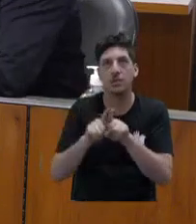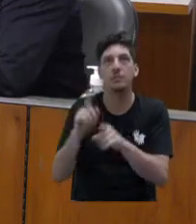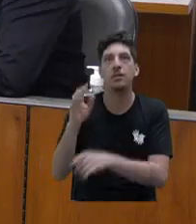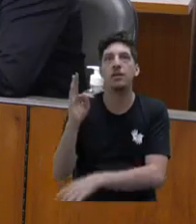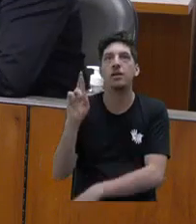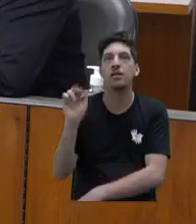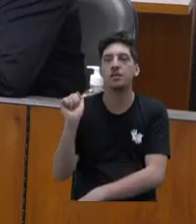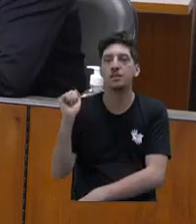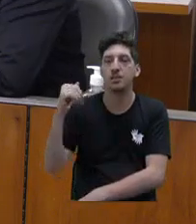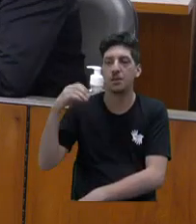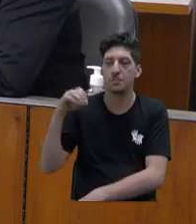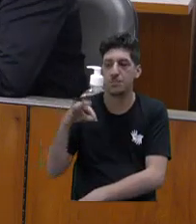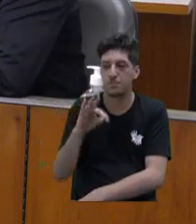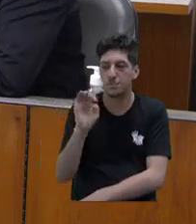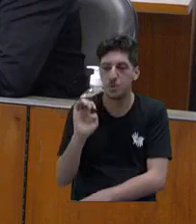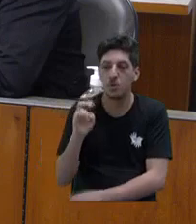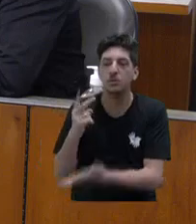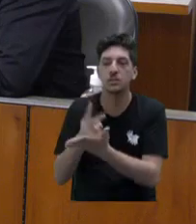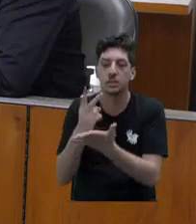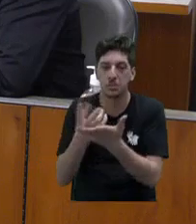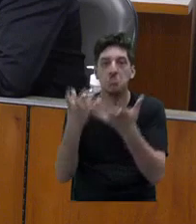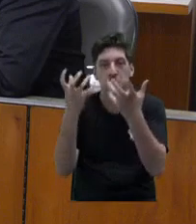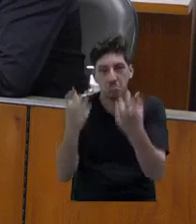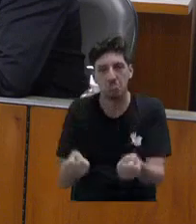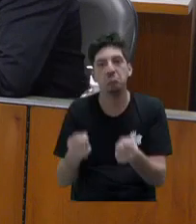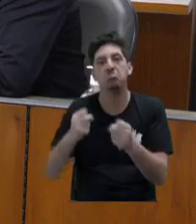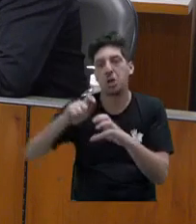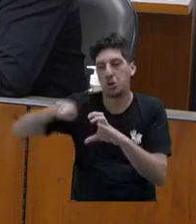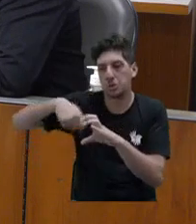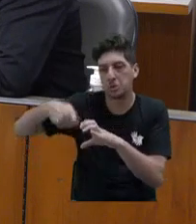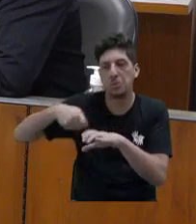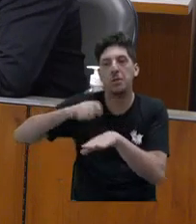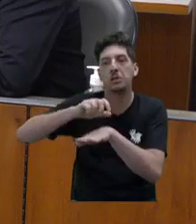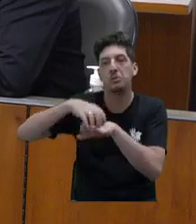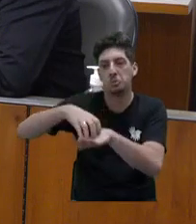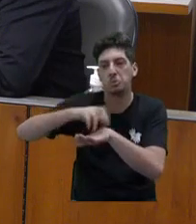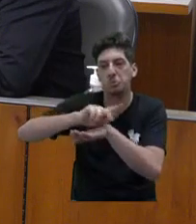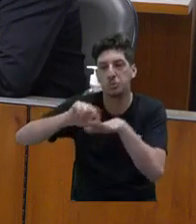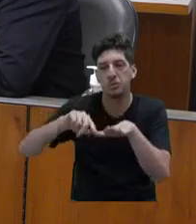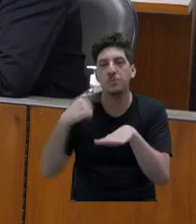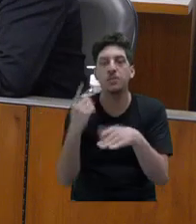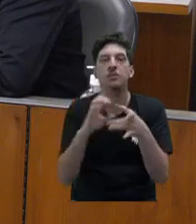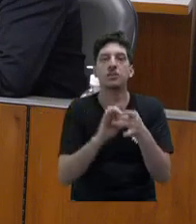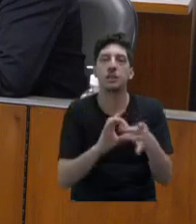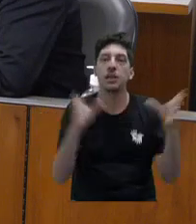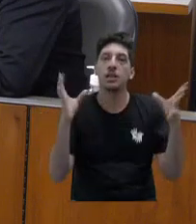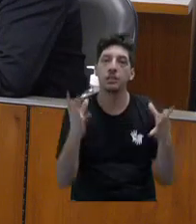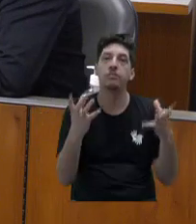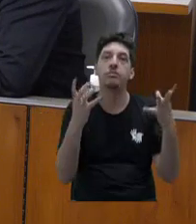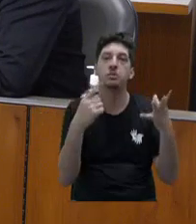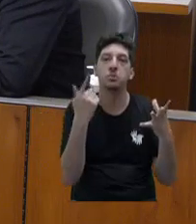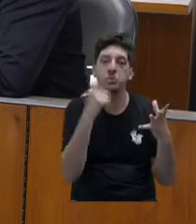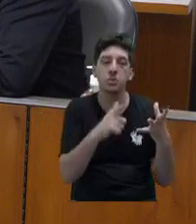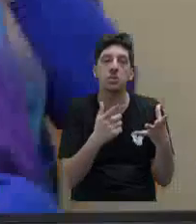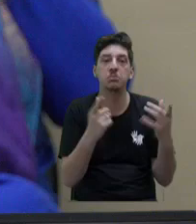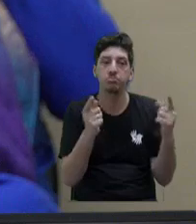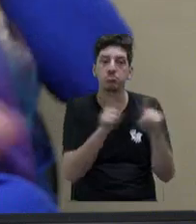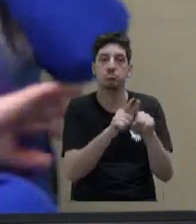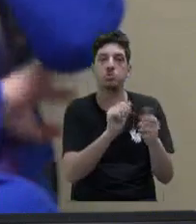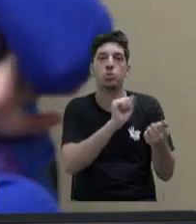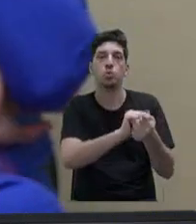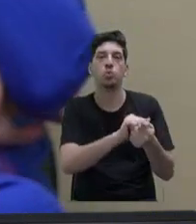primeiro mandato abraçou essa bandeira da gastronomia, estamos aqui à disposição para, juntos, podermos criar uma